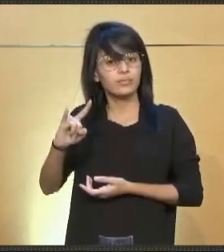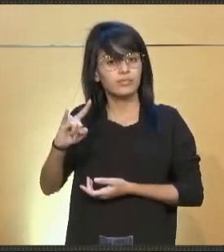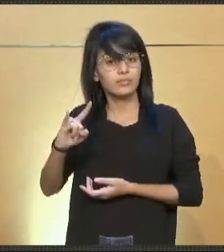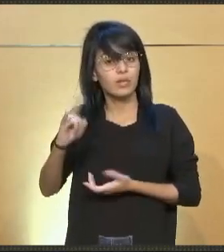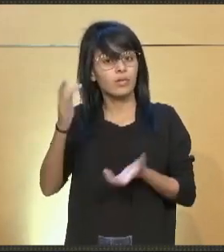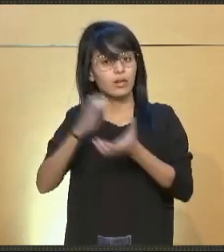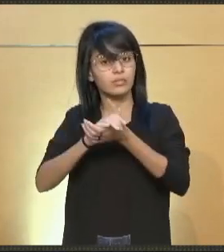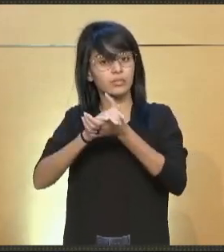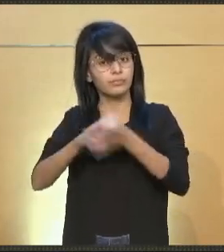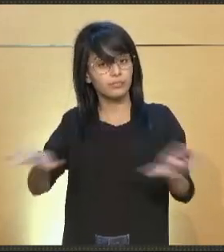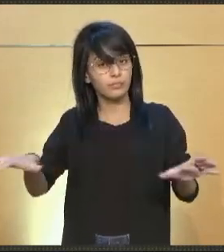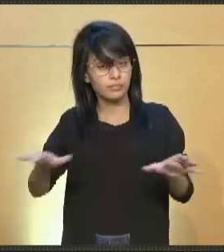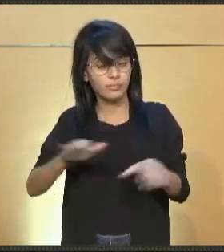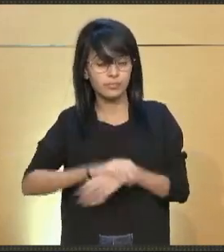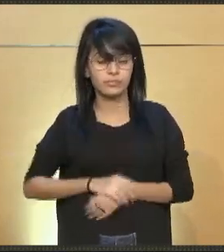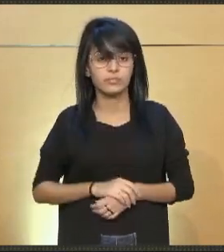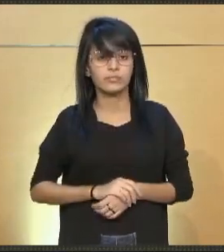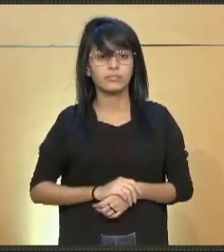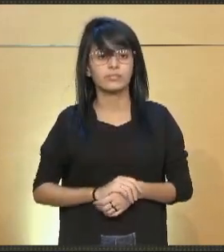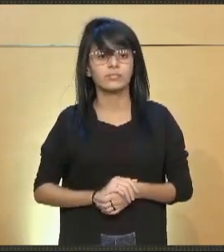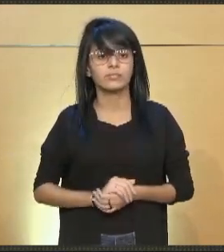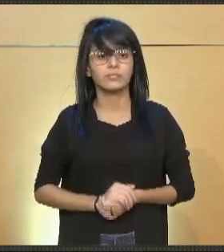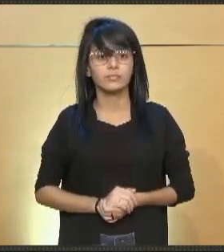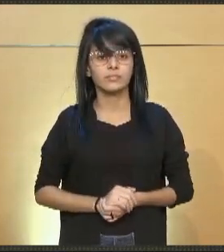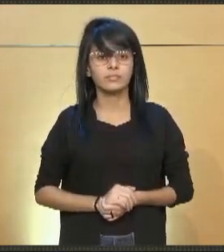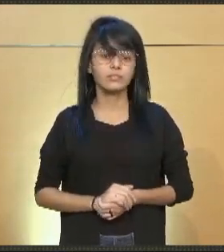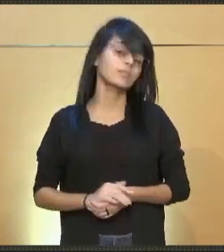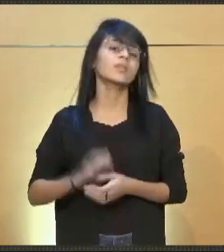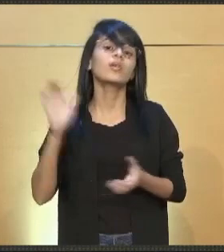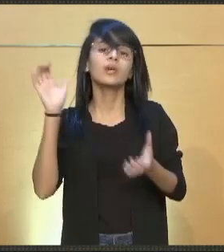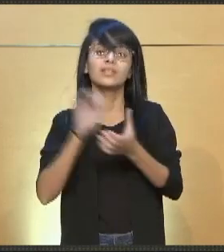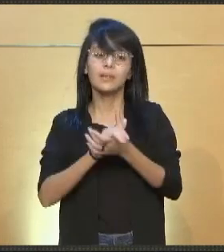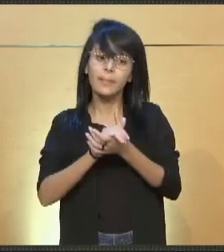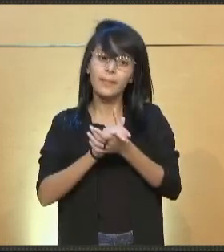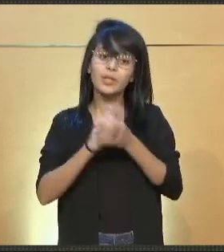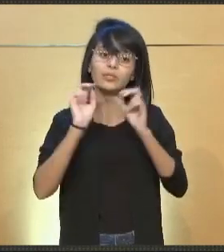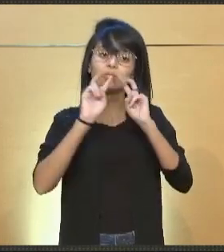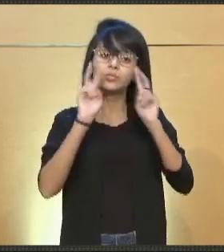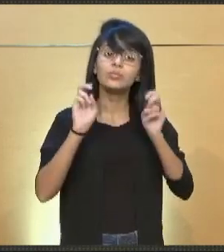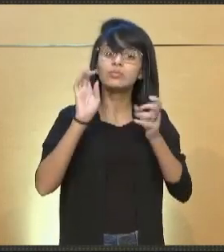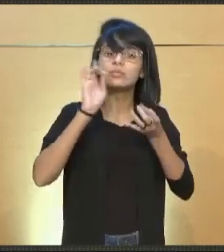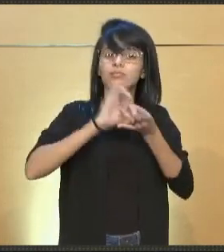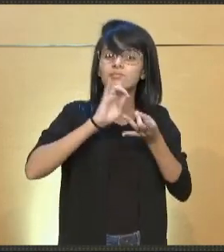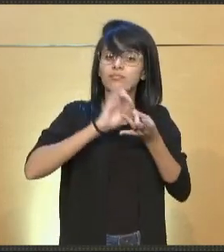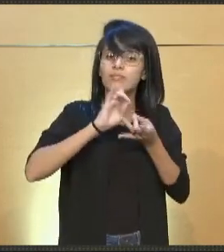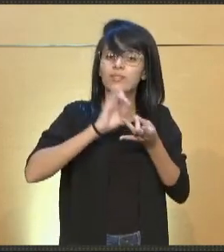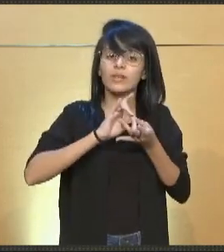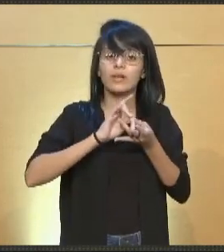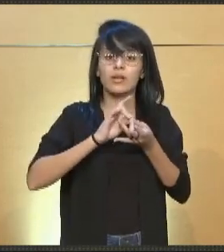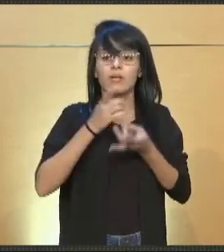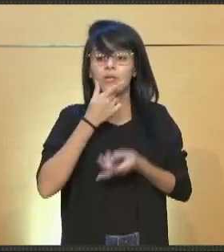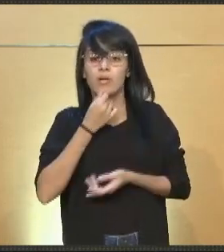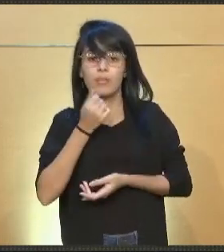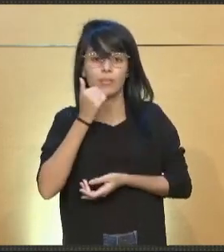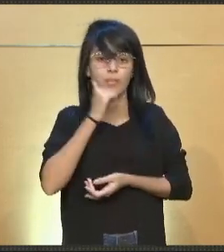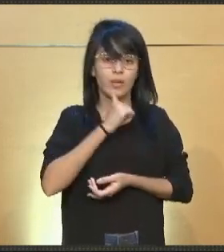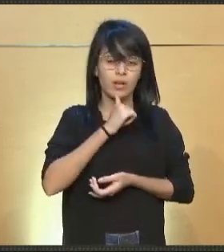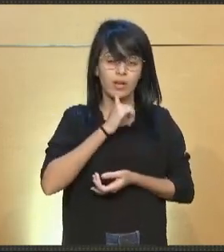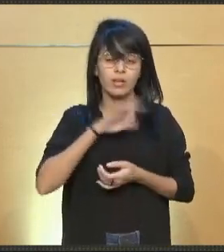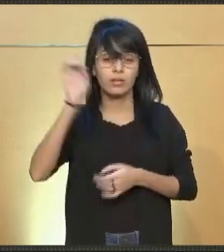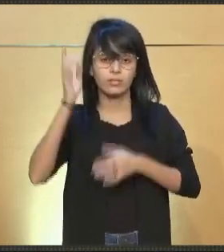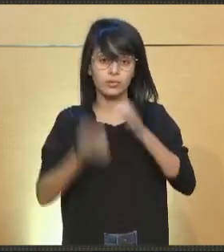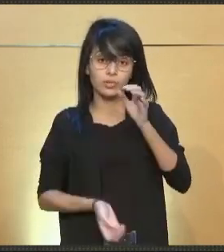do casamento a partir do divórcio. Então, o casamento, no aspecto espiritual, é um homem para uma mulher. Deus